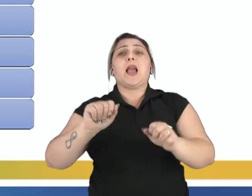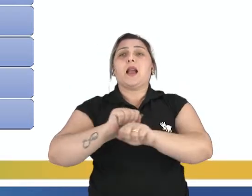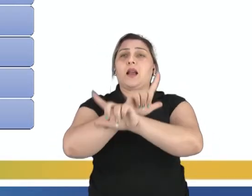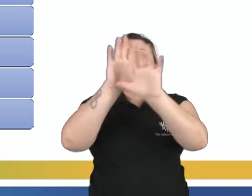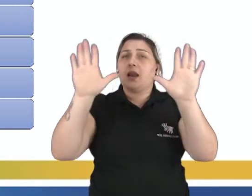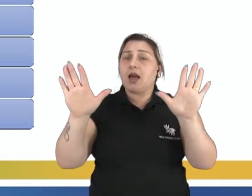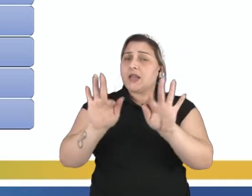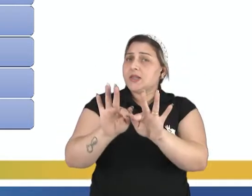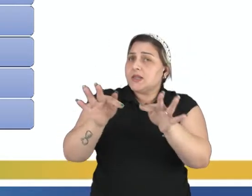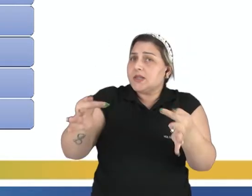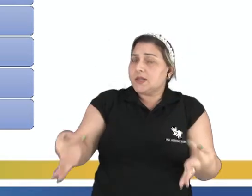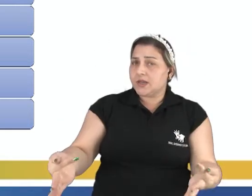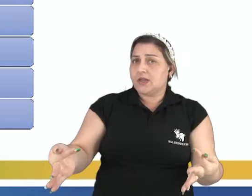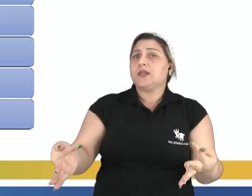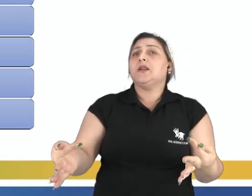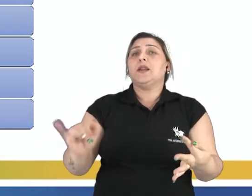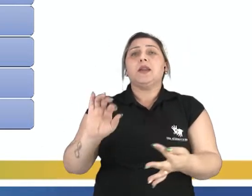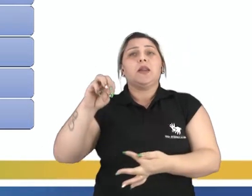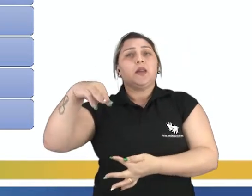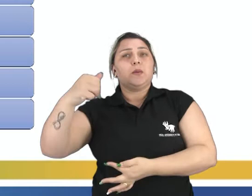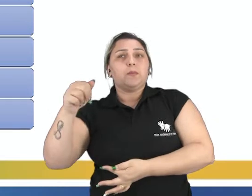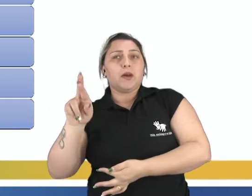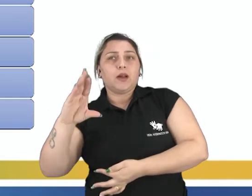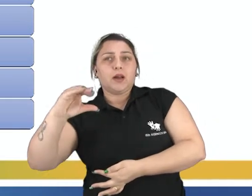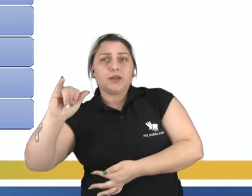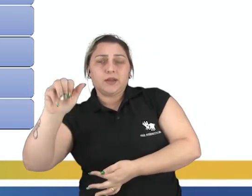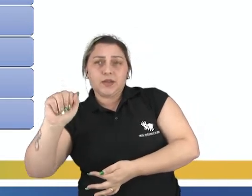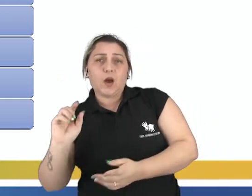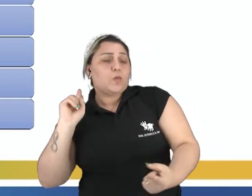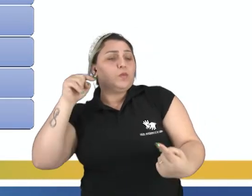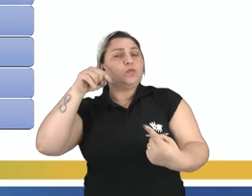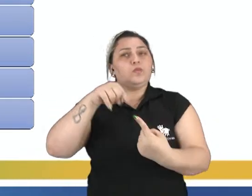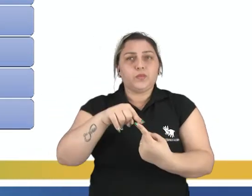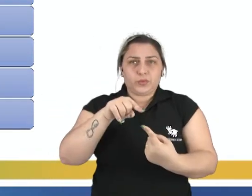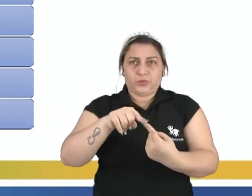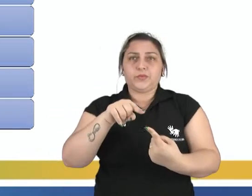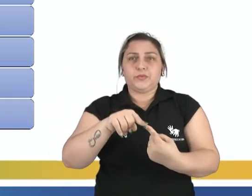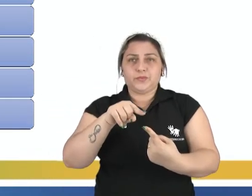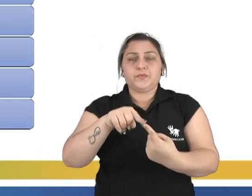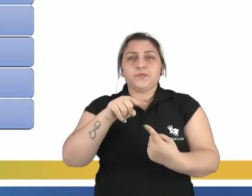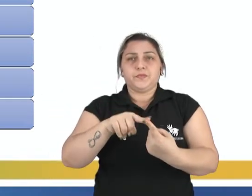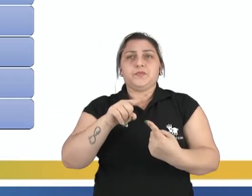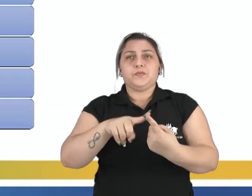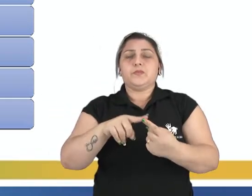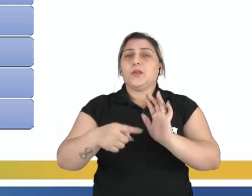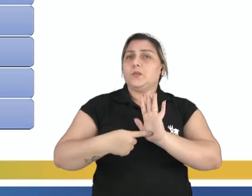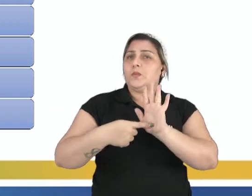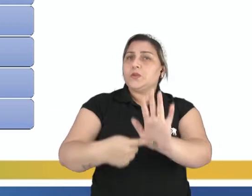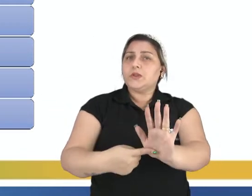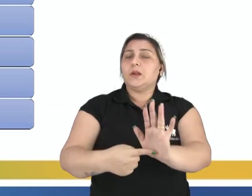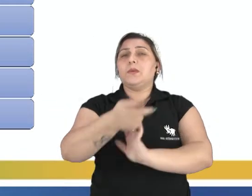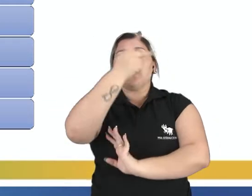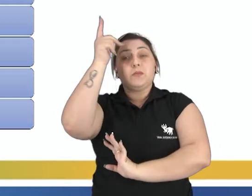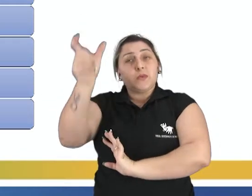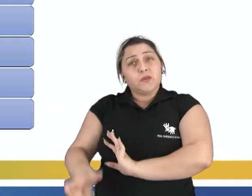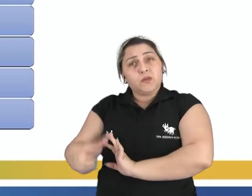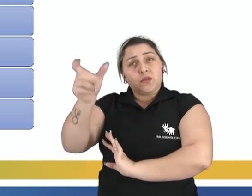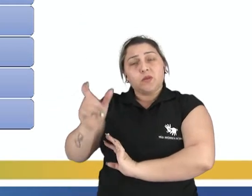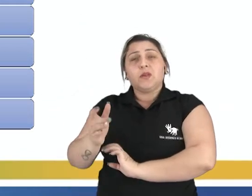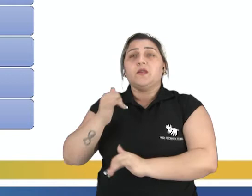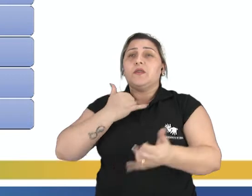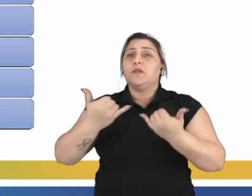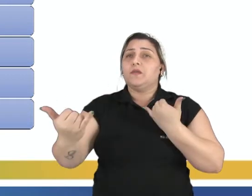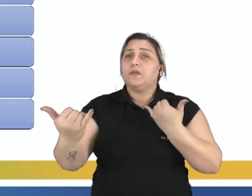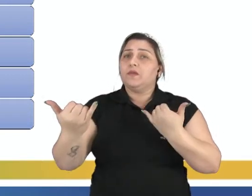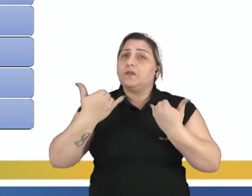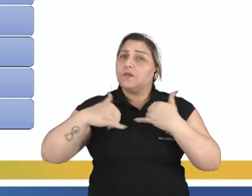clara, simples, imparcial, tá? E objetiva, de modo a expor para o emissor as informações mais